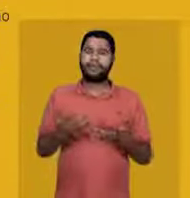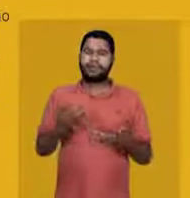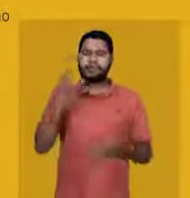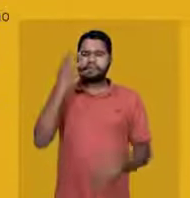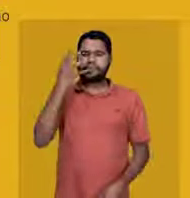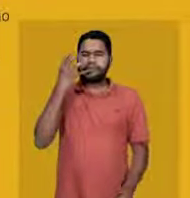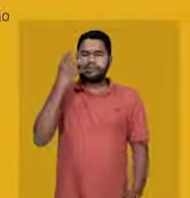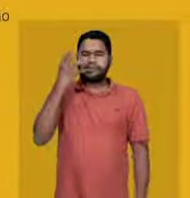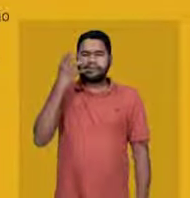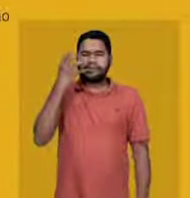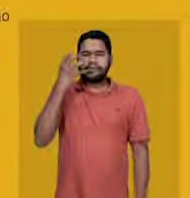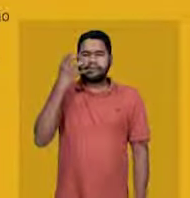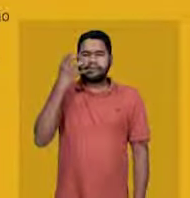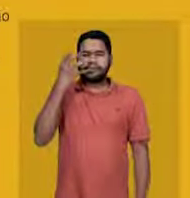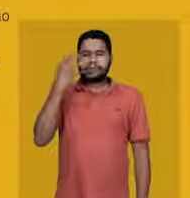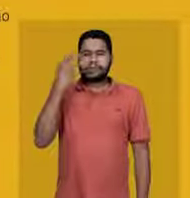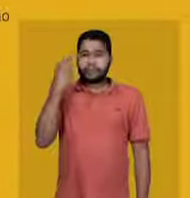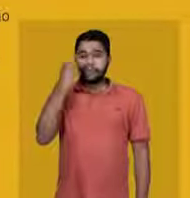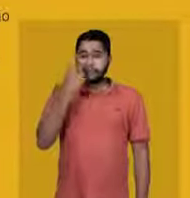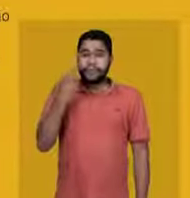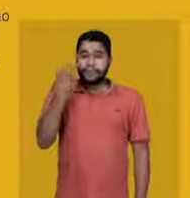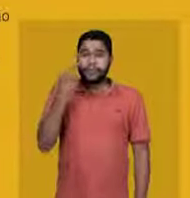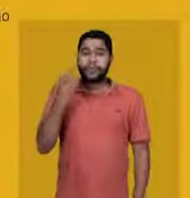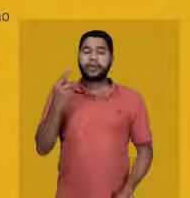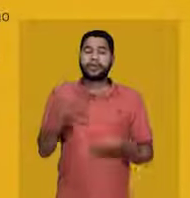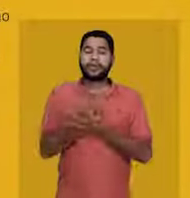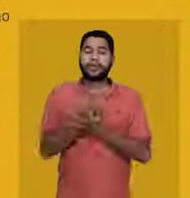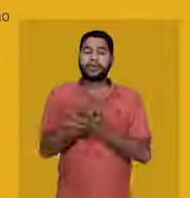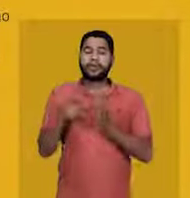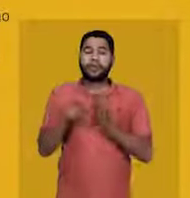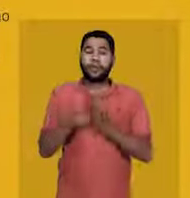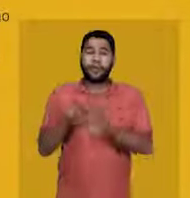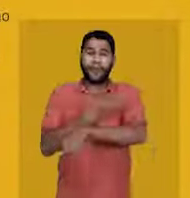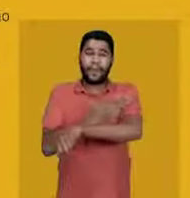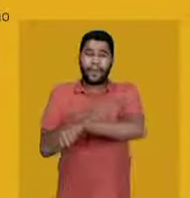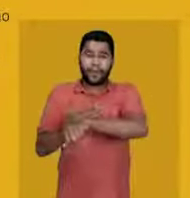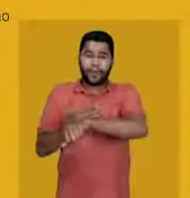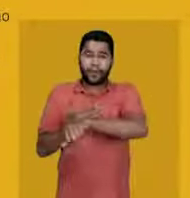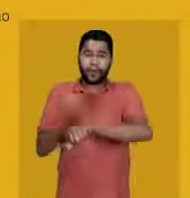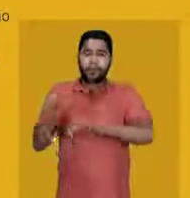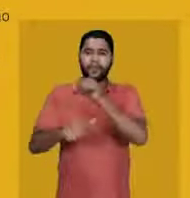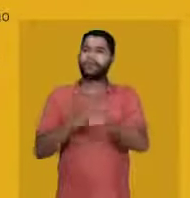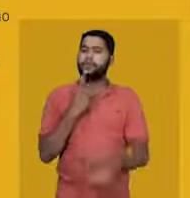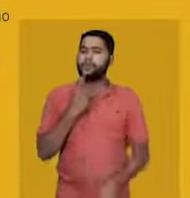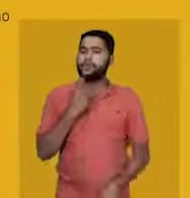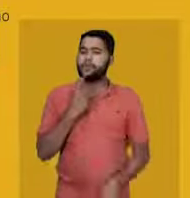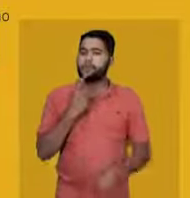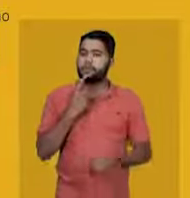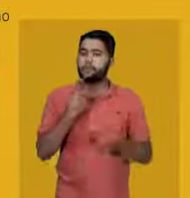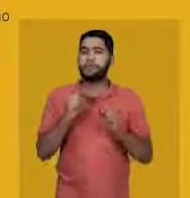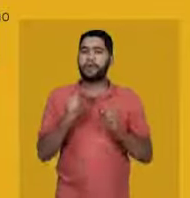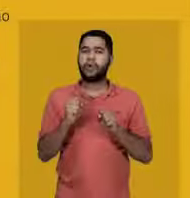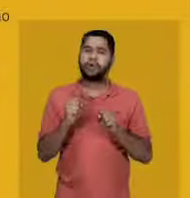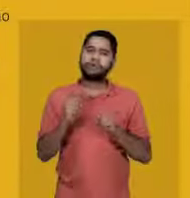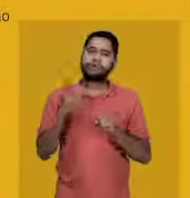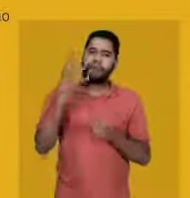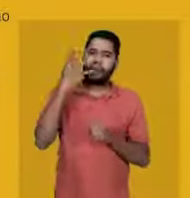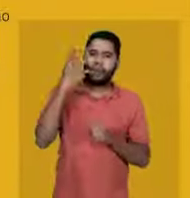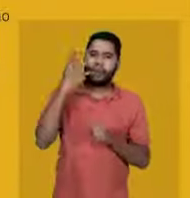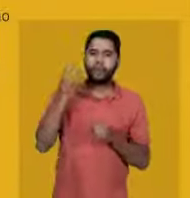irritação ou inflamação da conjuntiva que recobre a parte branca do olho. Ela pode ser causada por alergias ou por